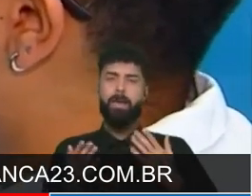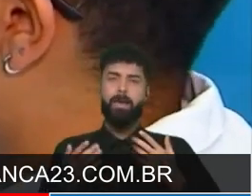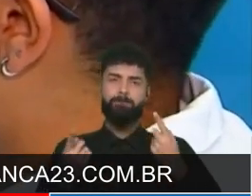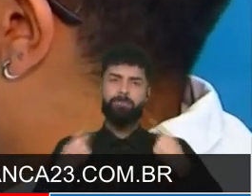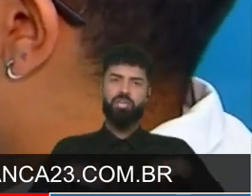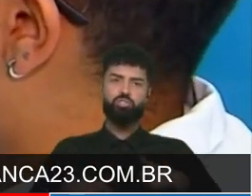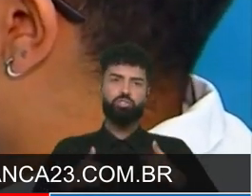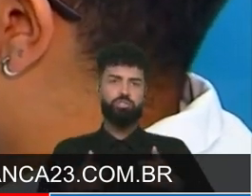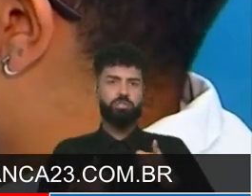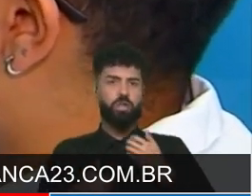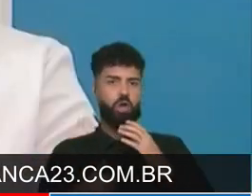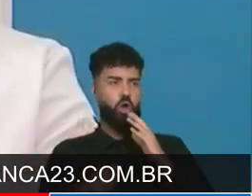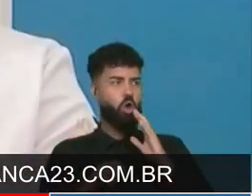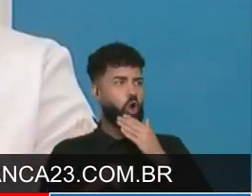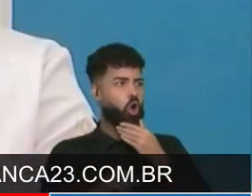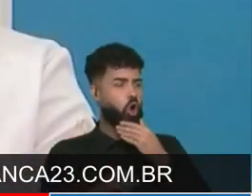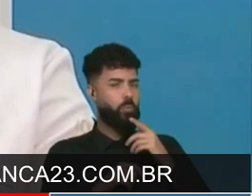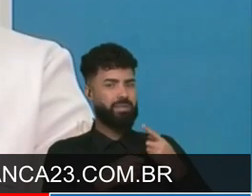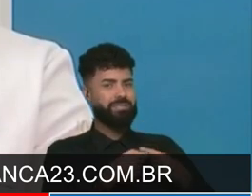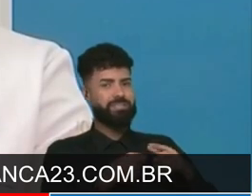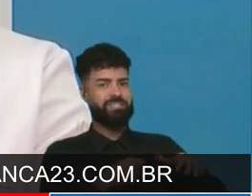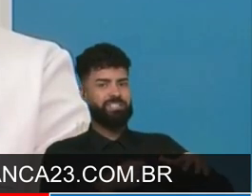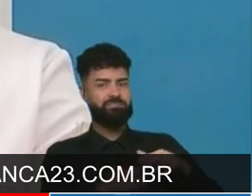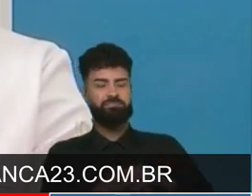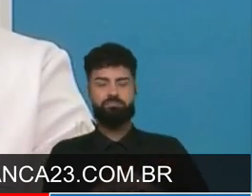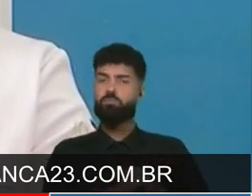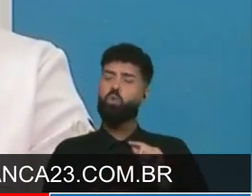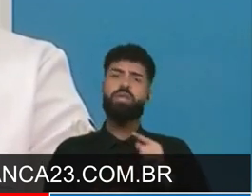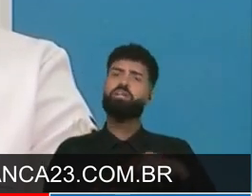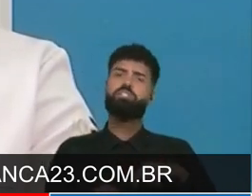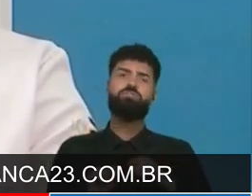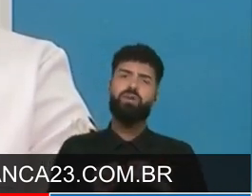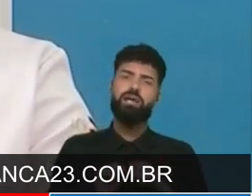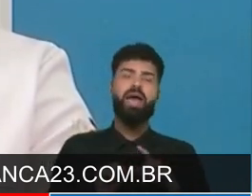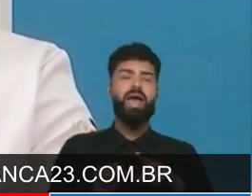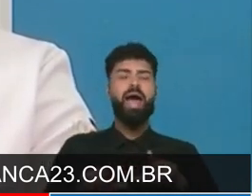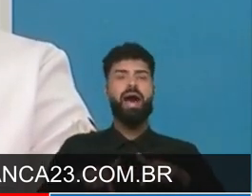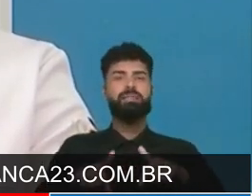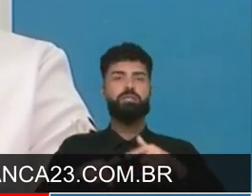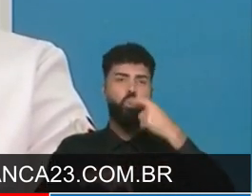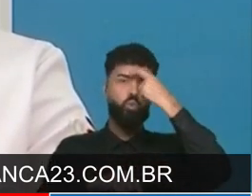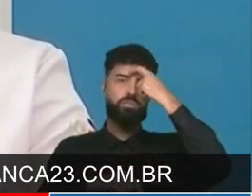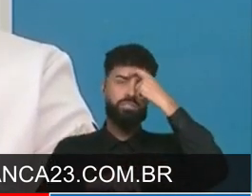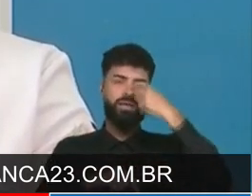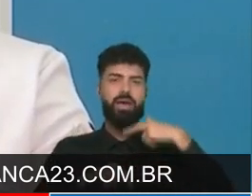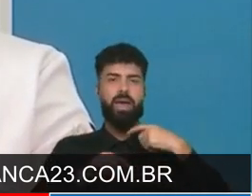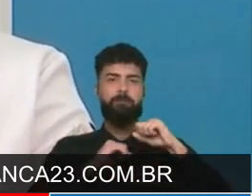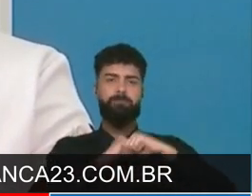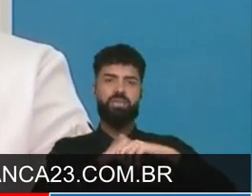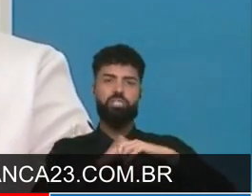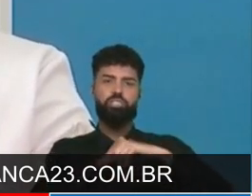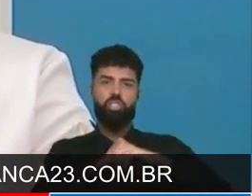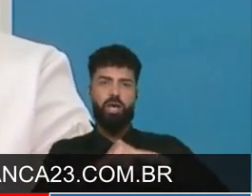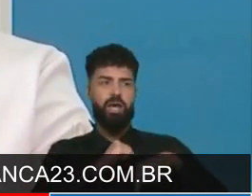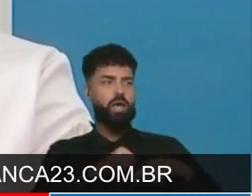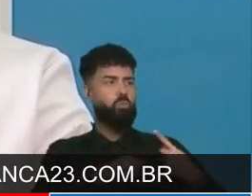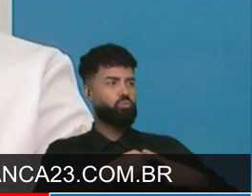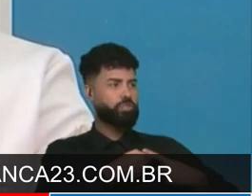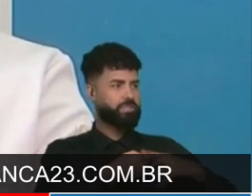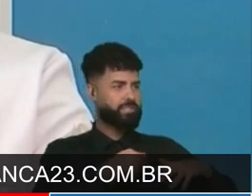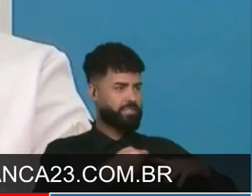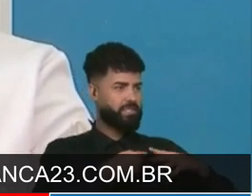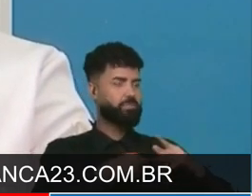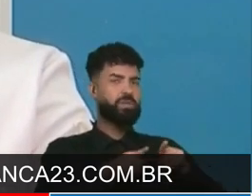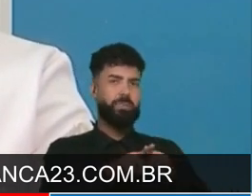homens em toda a cidade. O que a gente busca fazer, principalmente as ações de conscientização nas grandes mídias, tanto aqui do município, mas também